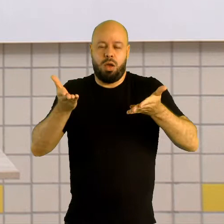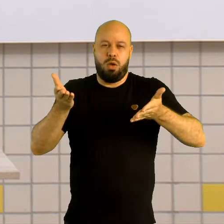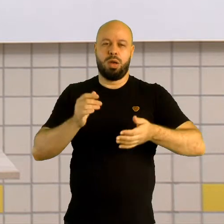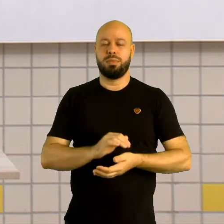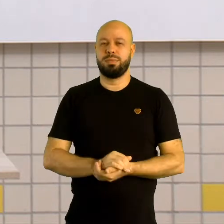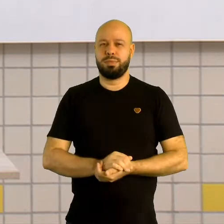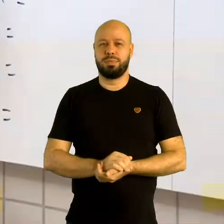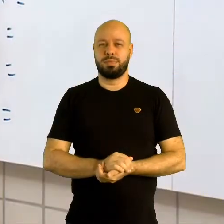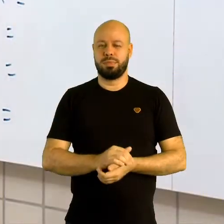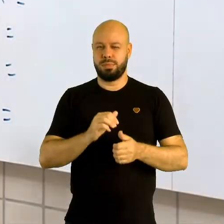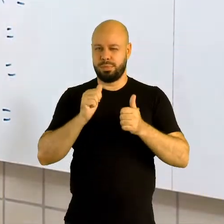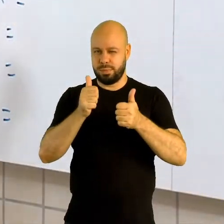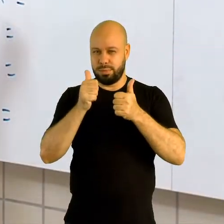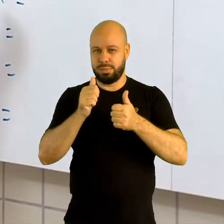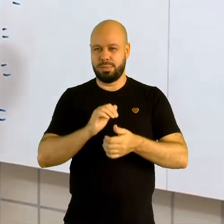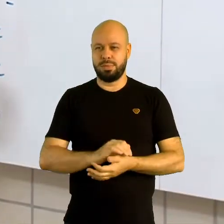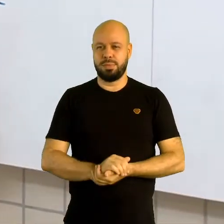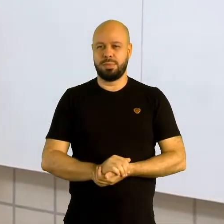Alright?